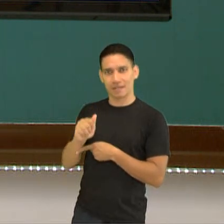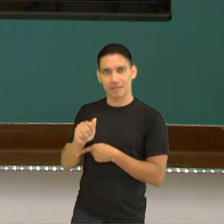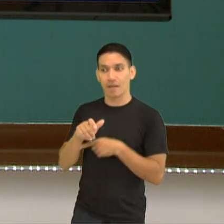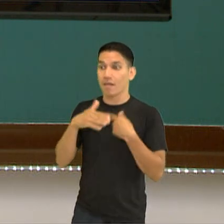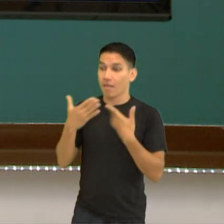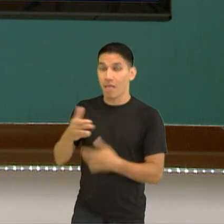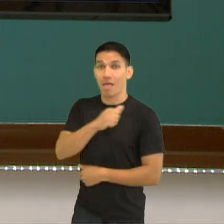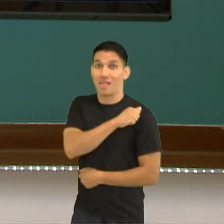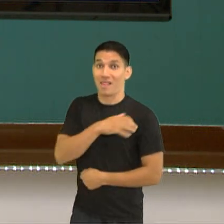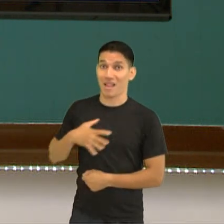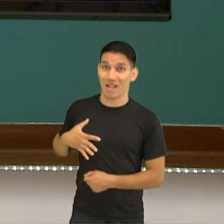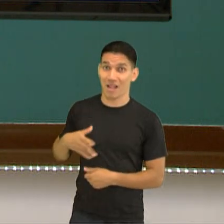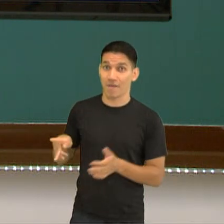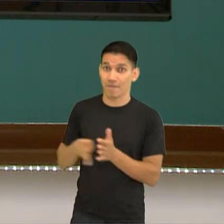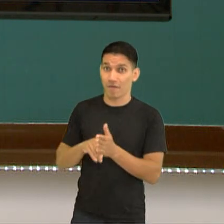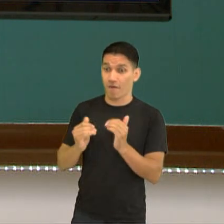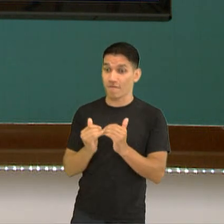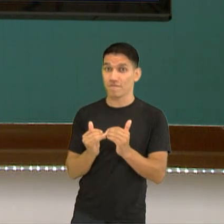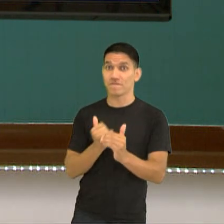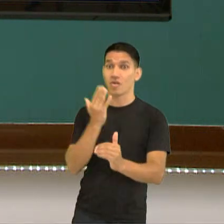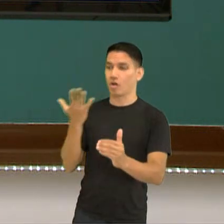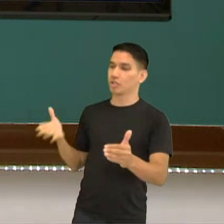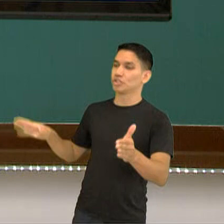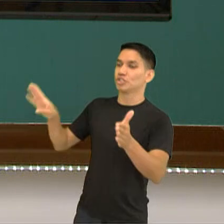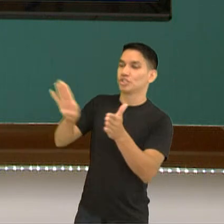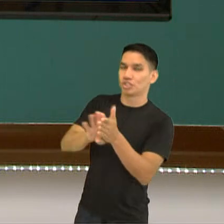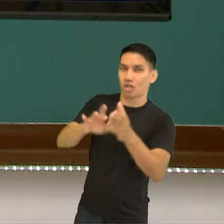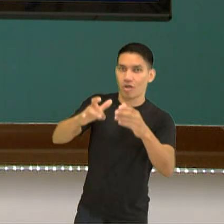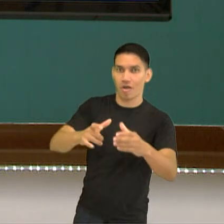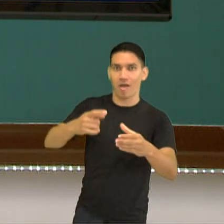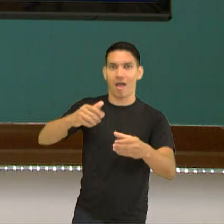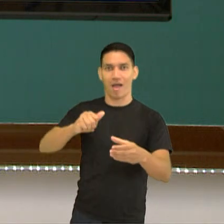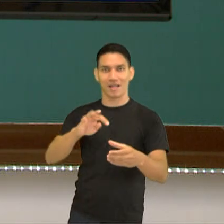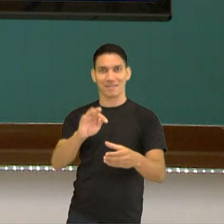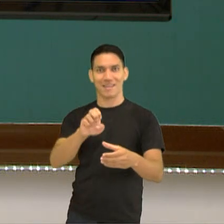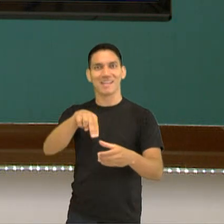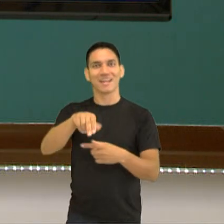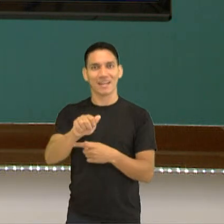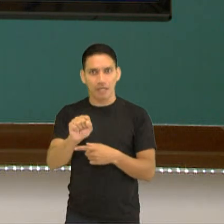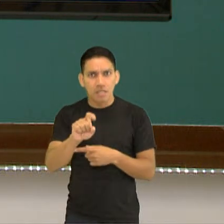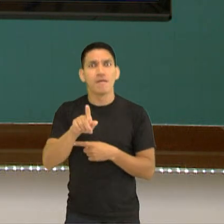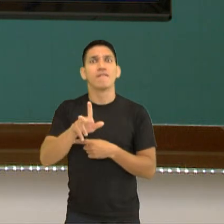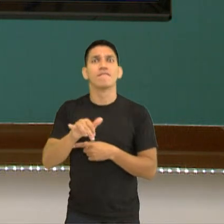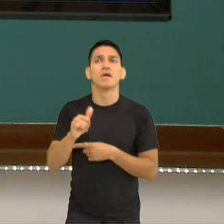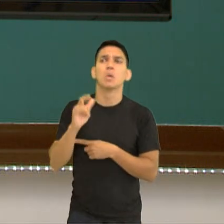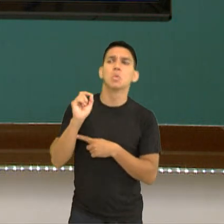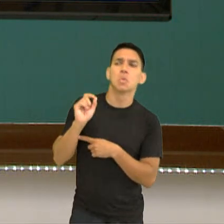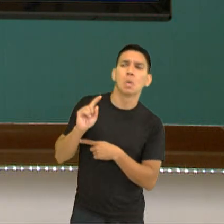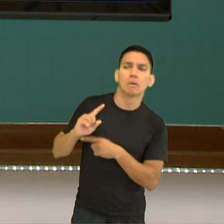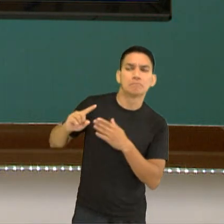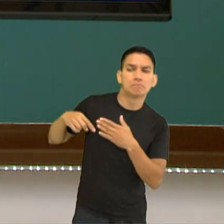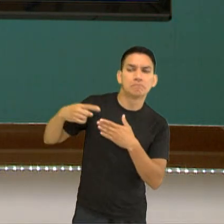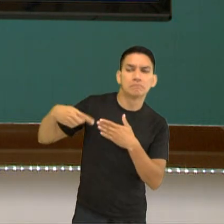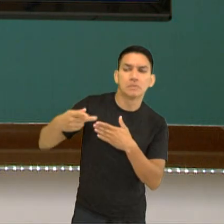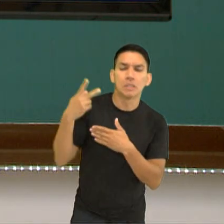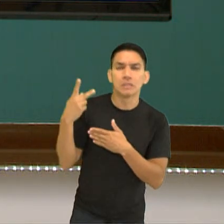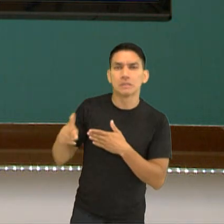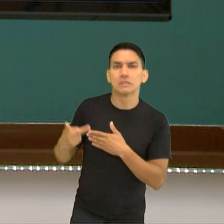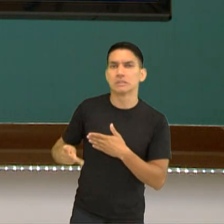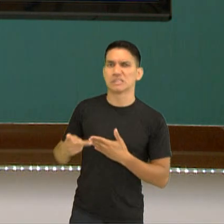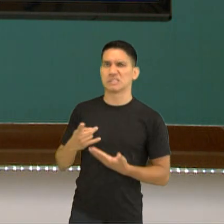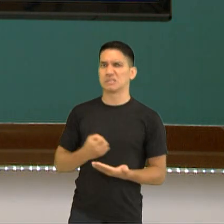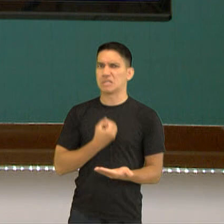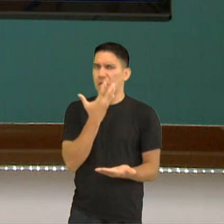um estrangeiro em Atenas depois vai ter aí uma repercussão negativa para a